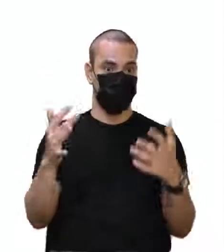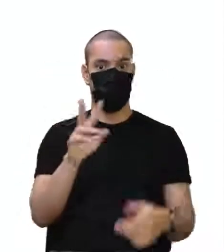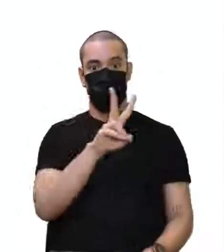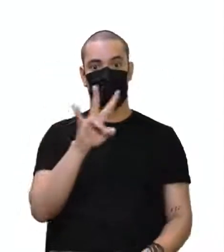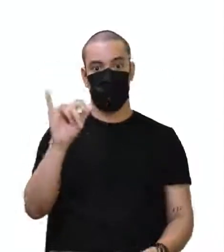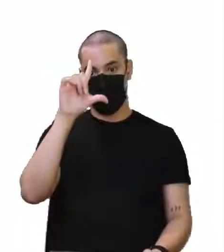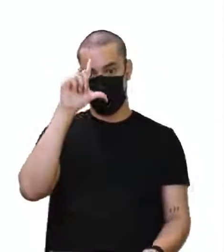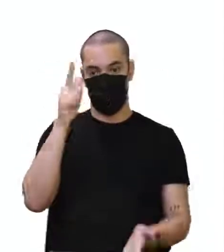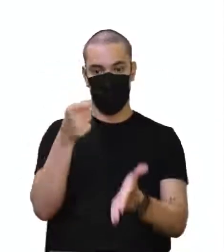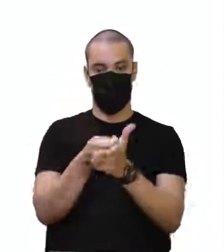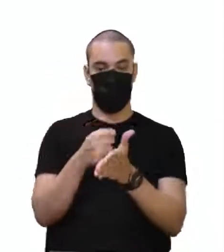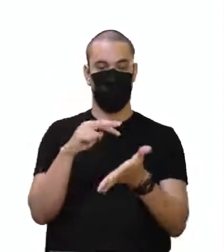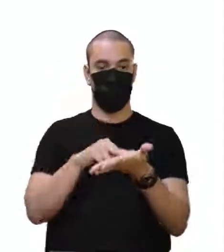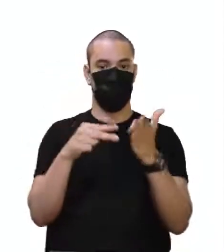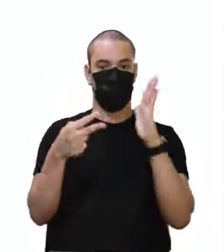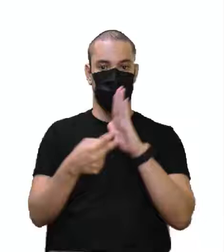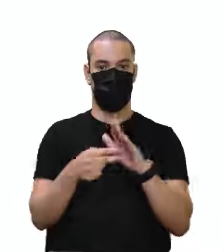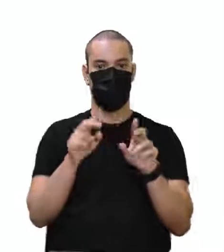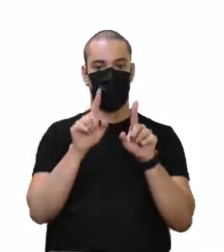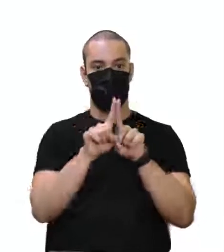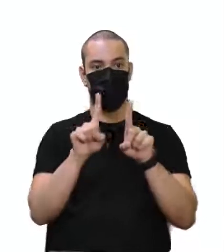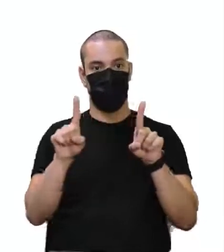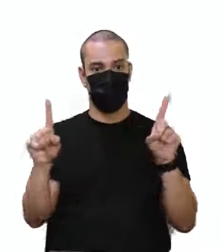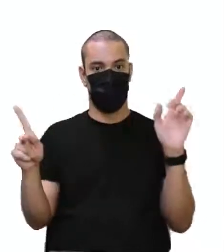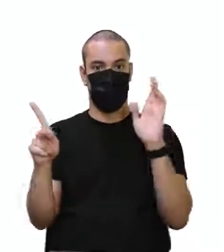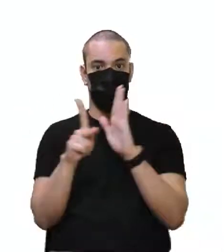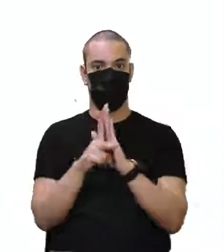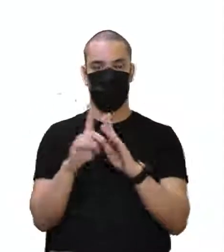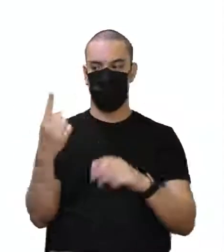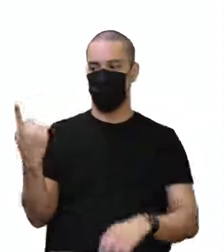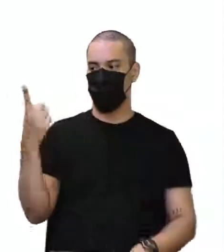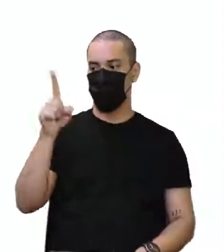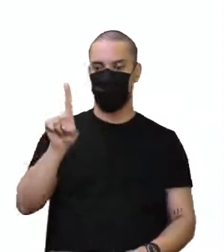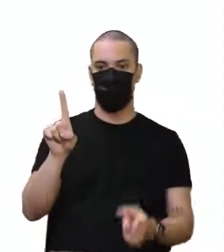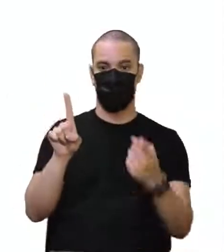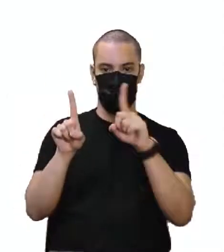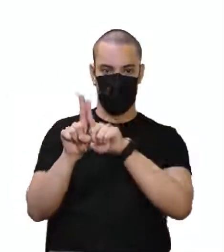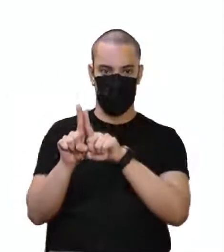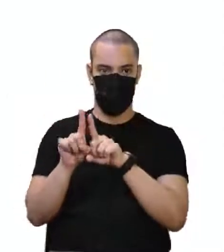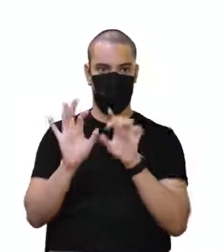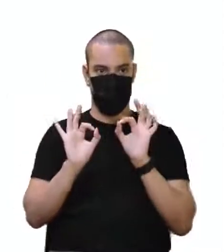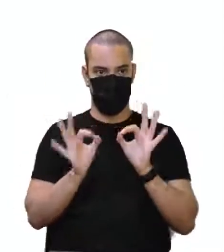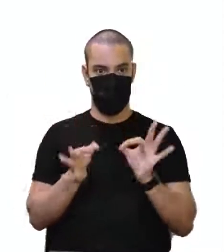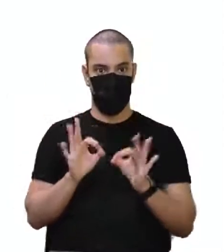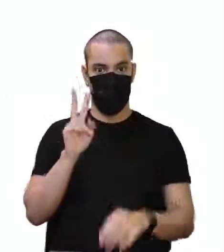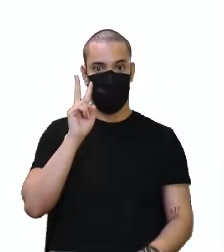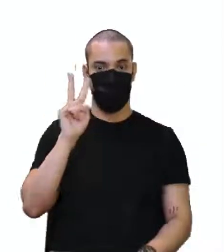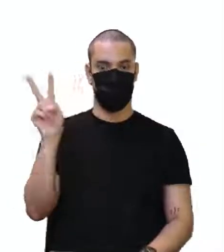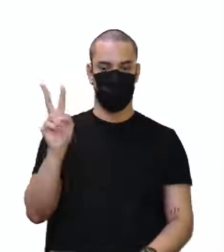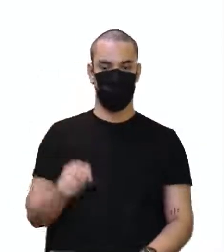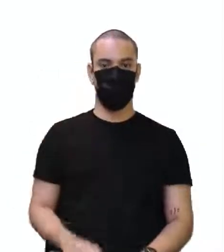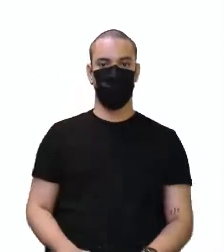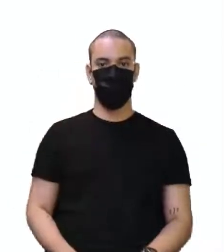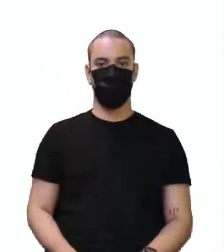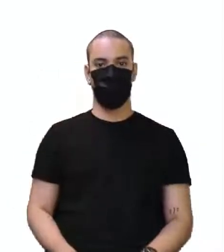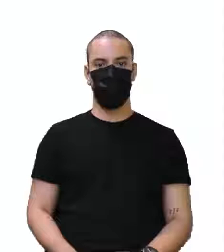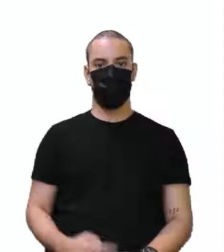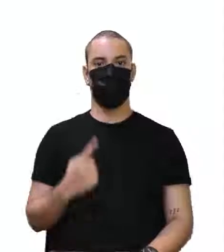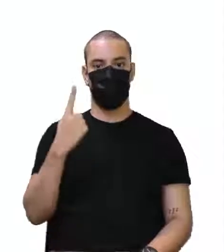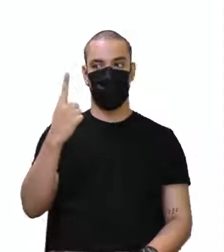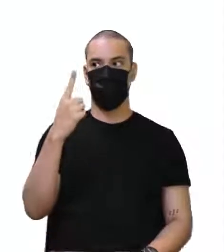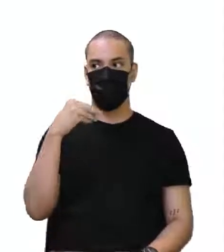ser determinadas por um par de genes. Perfeito? Olha lá no nosso enunciado. Em um dos